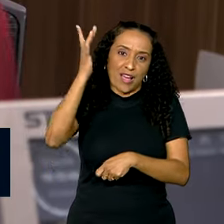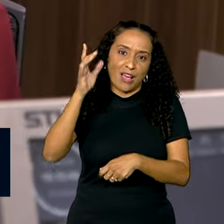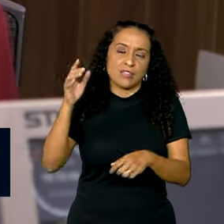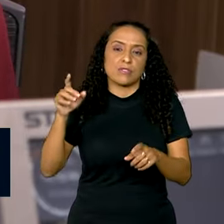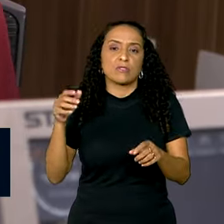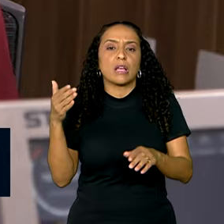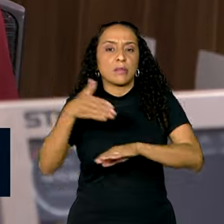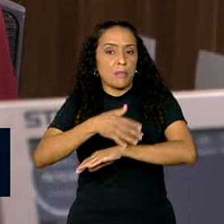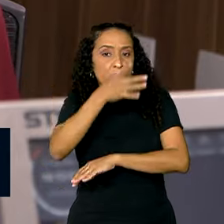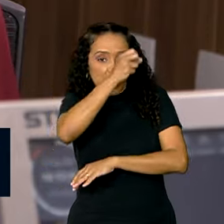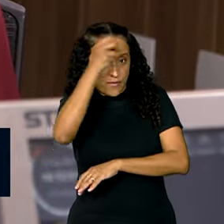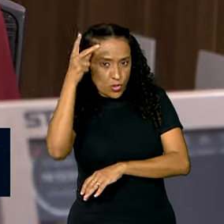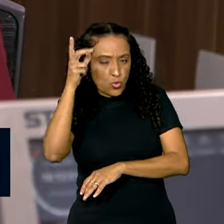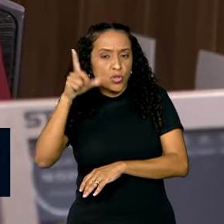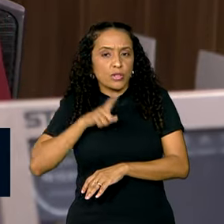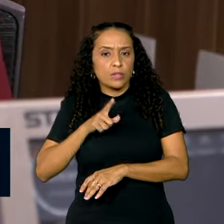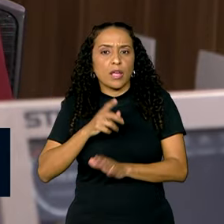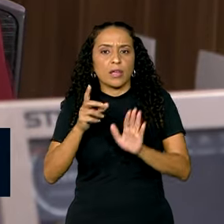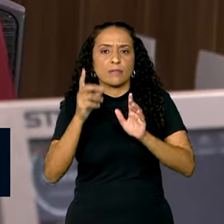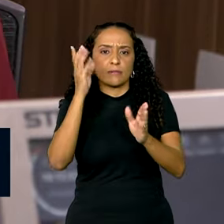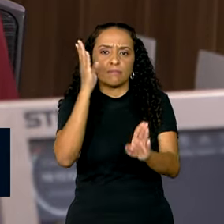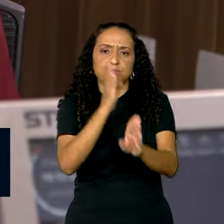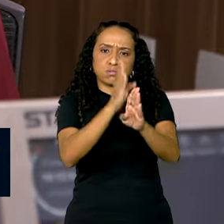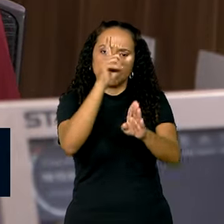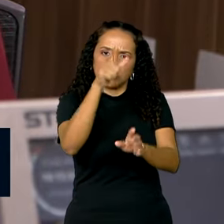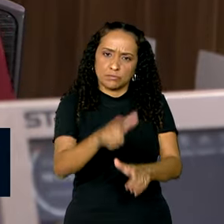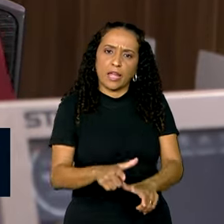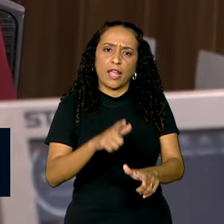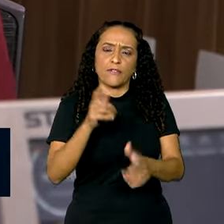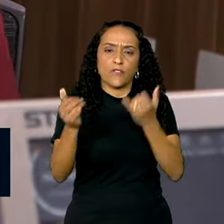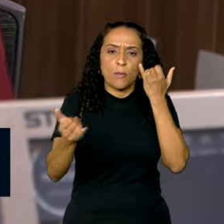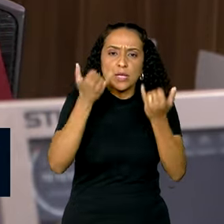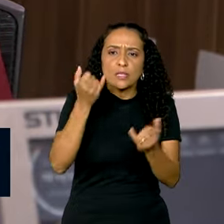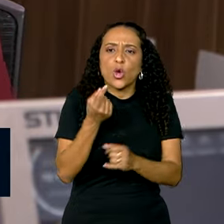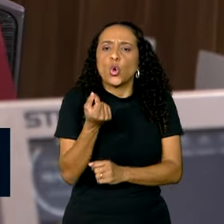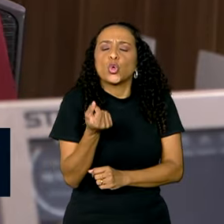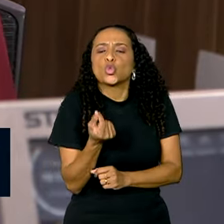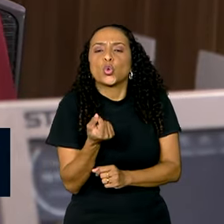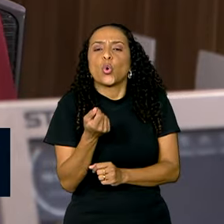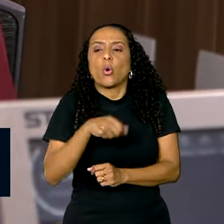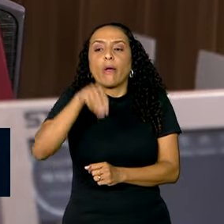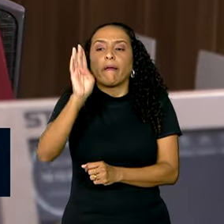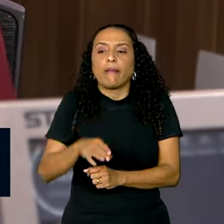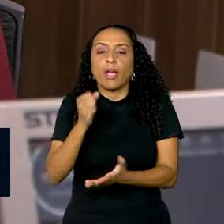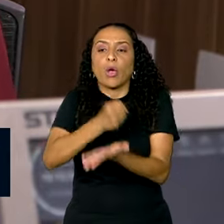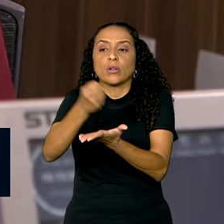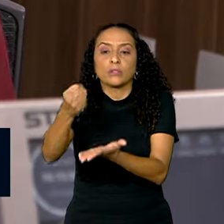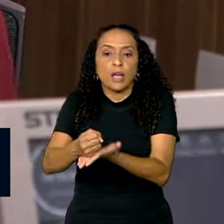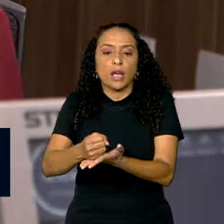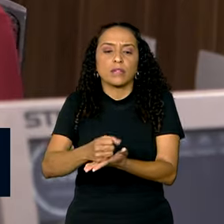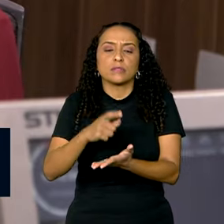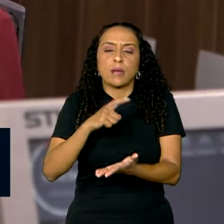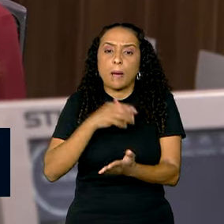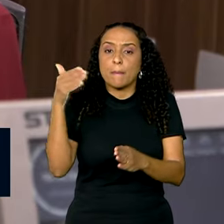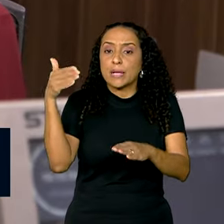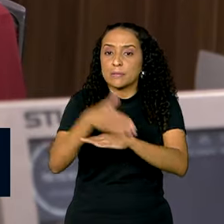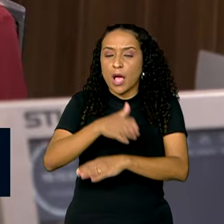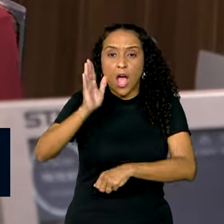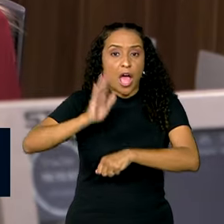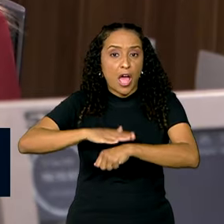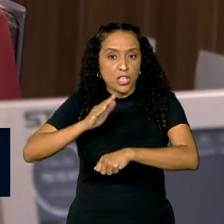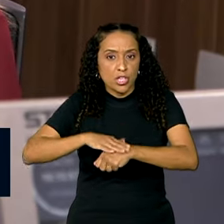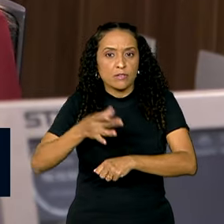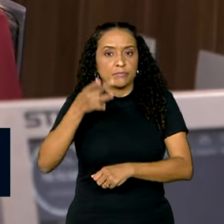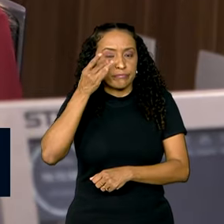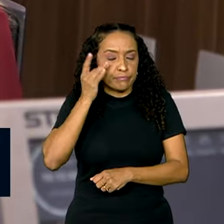acessar a prefeitura ela tem uma identificação você consegue ter dados quanto é que custou Quem é que tá sendo contratado enfim essa participação ativa